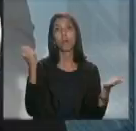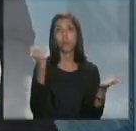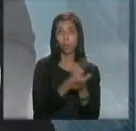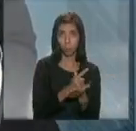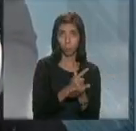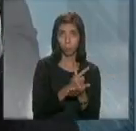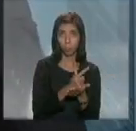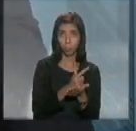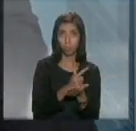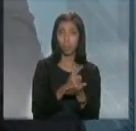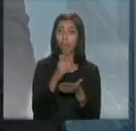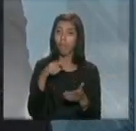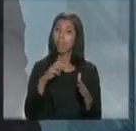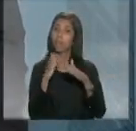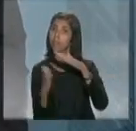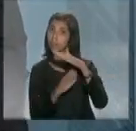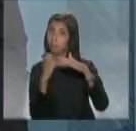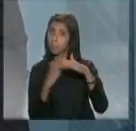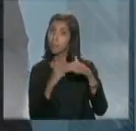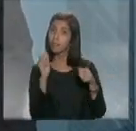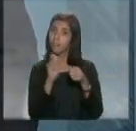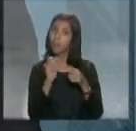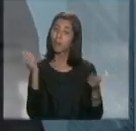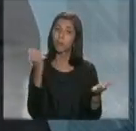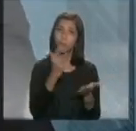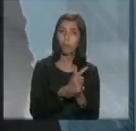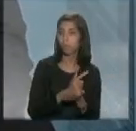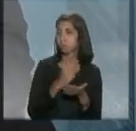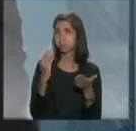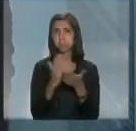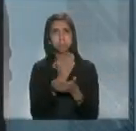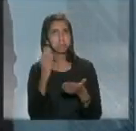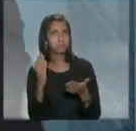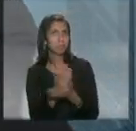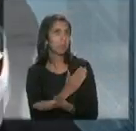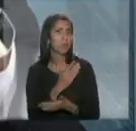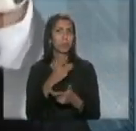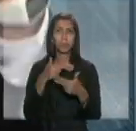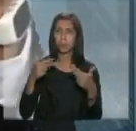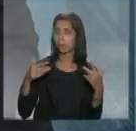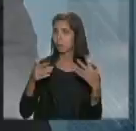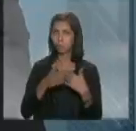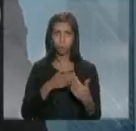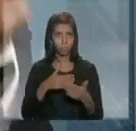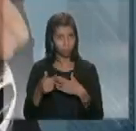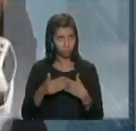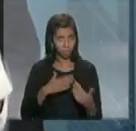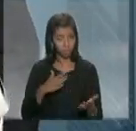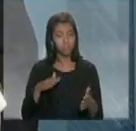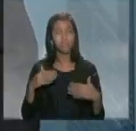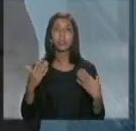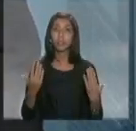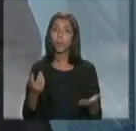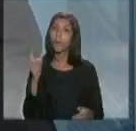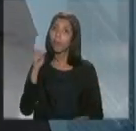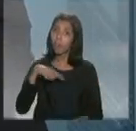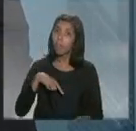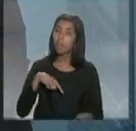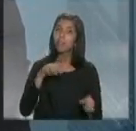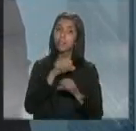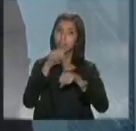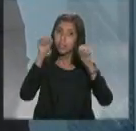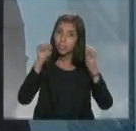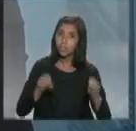uma compra, então é uma operação da empresa. Você está comprando um livro, um bem, o que quer que seja. Então, esses